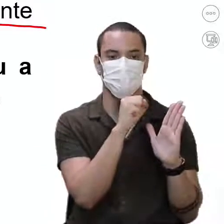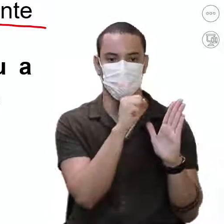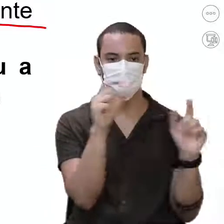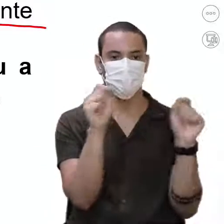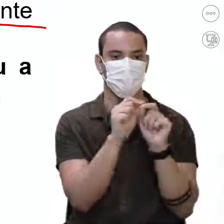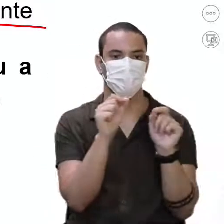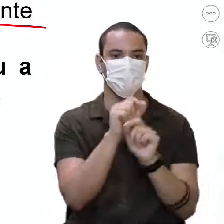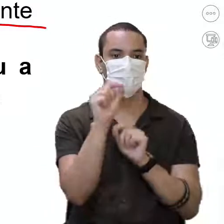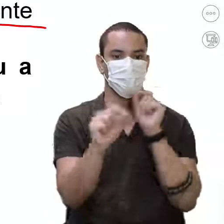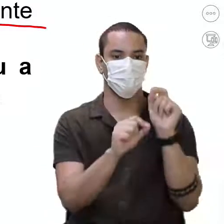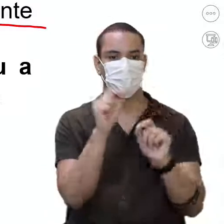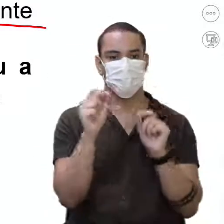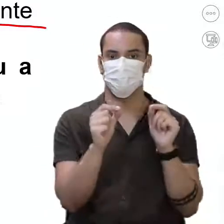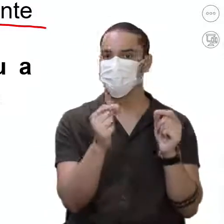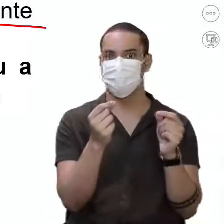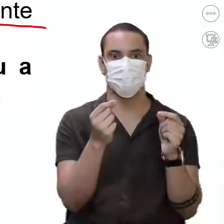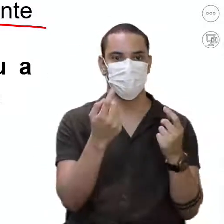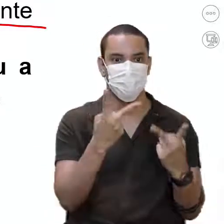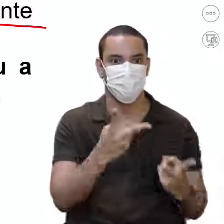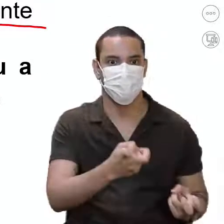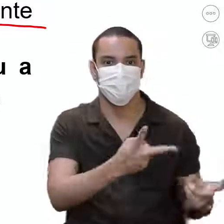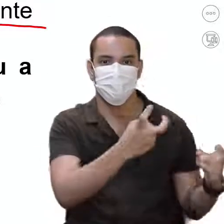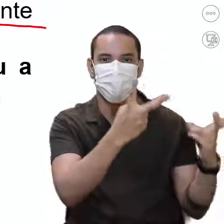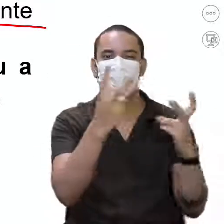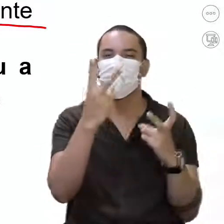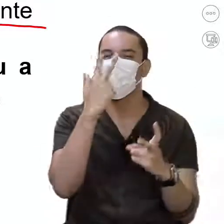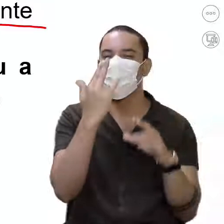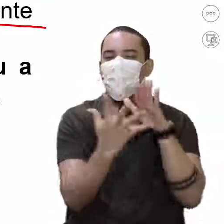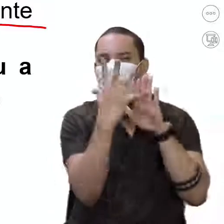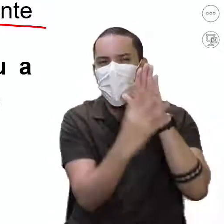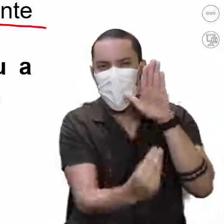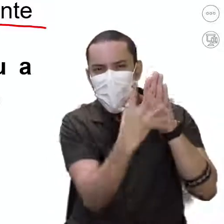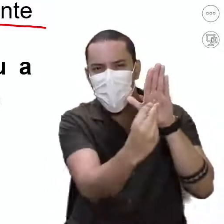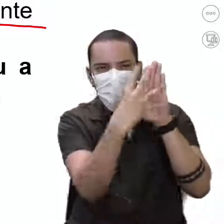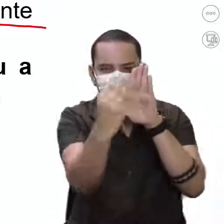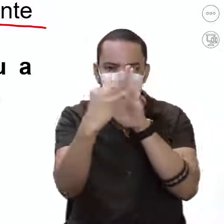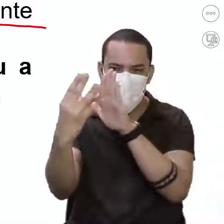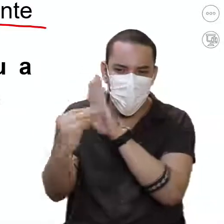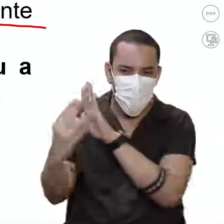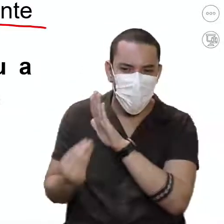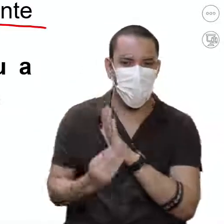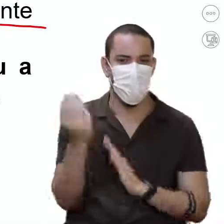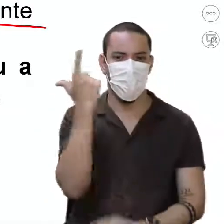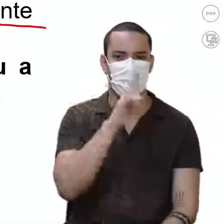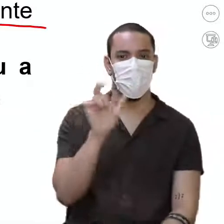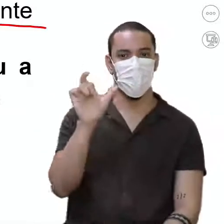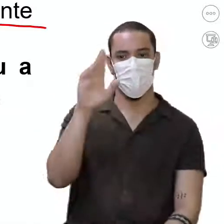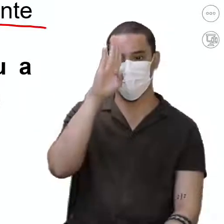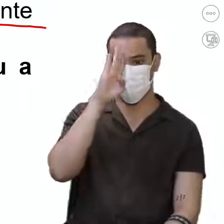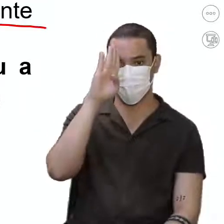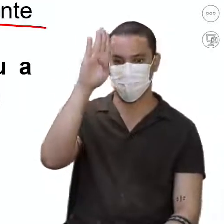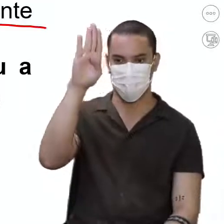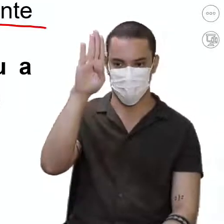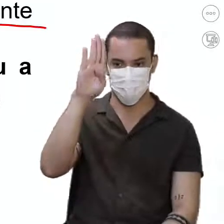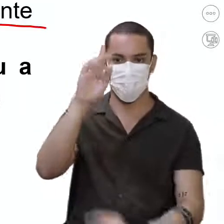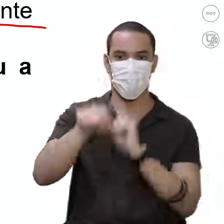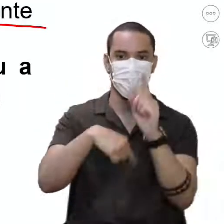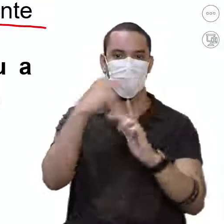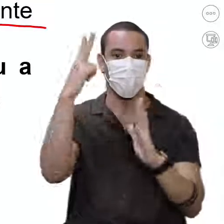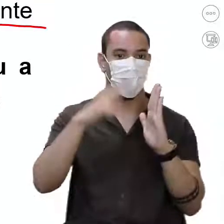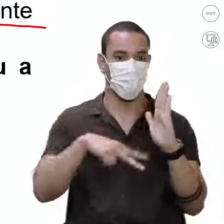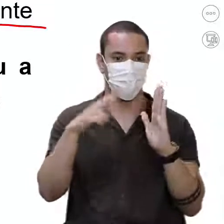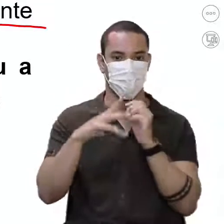ele, escaneando, por isso o nome scanning, e localize a palavra-chave da questão.